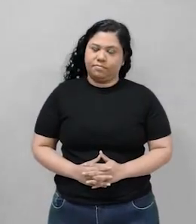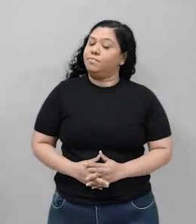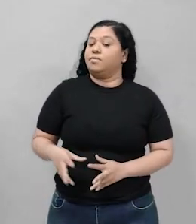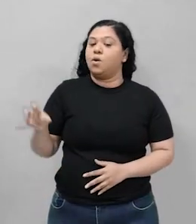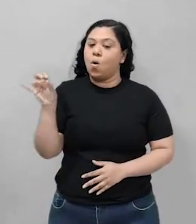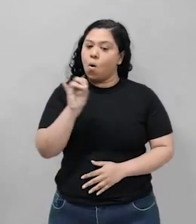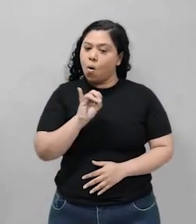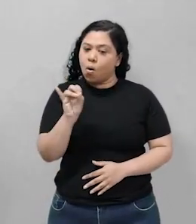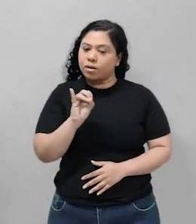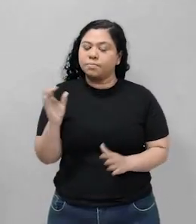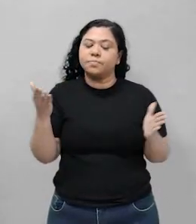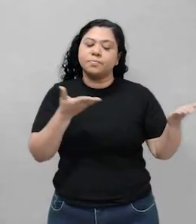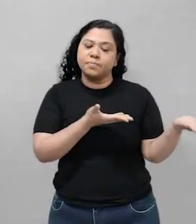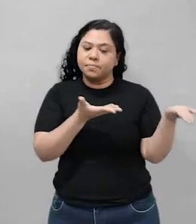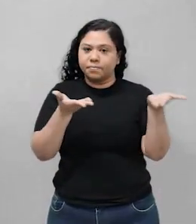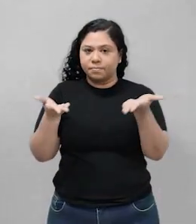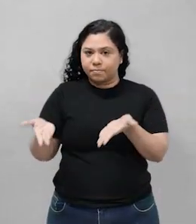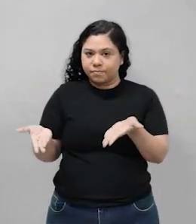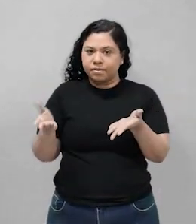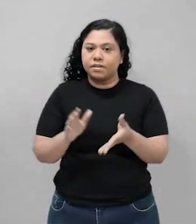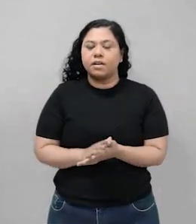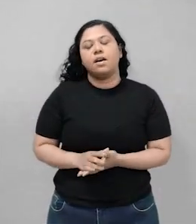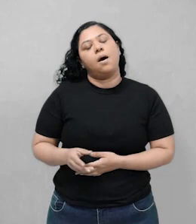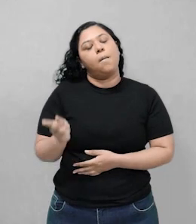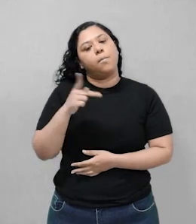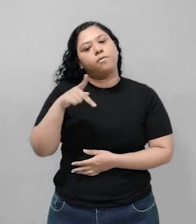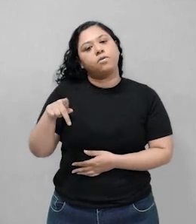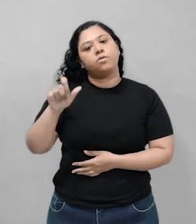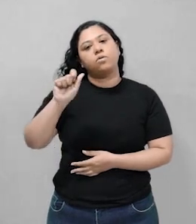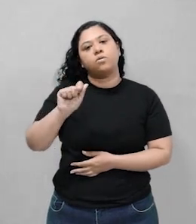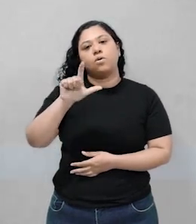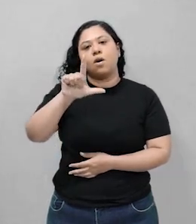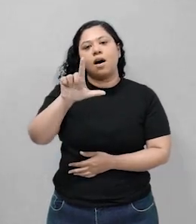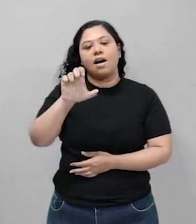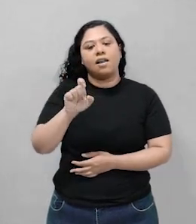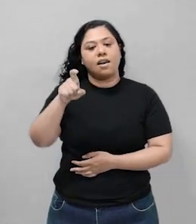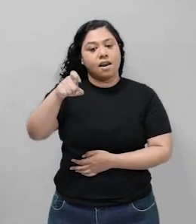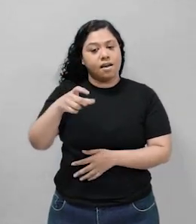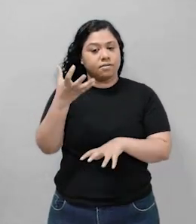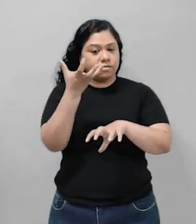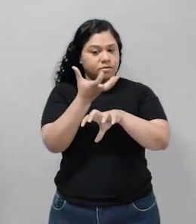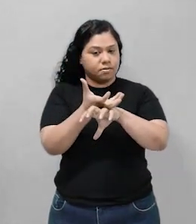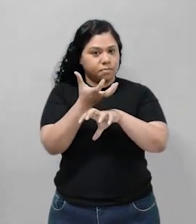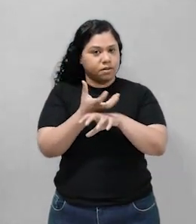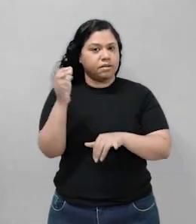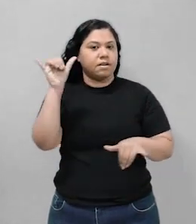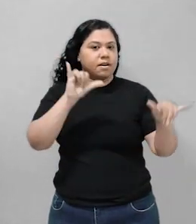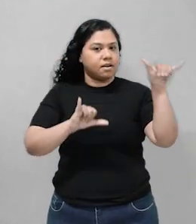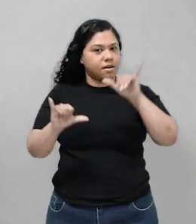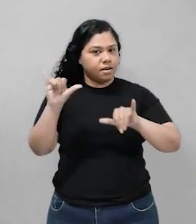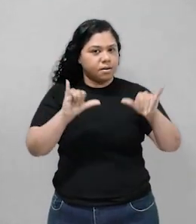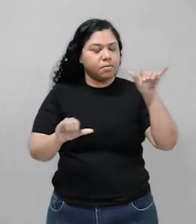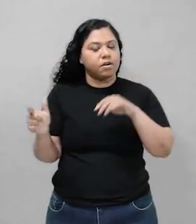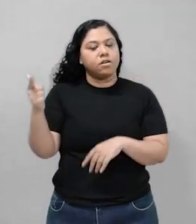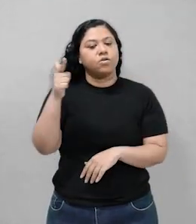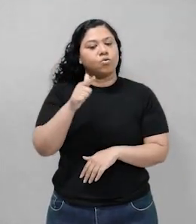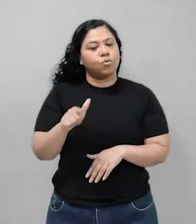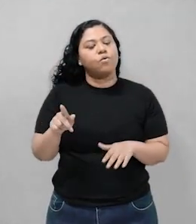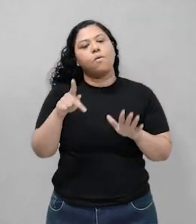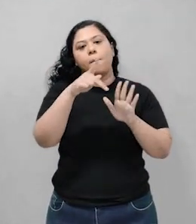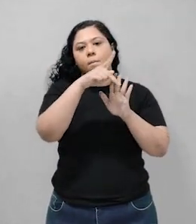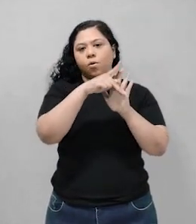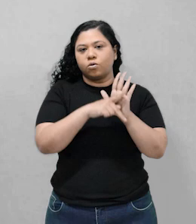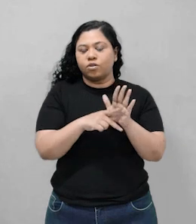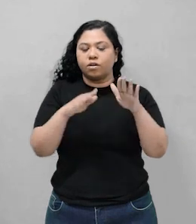Olá, turma, sejam todos bem-vindos. Professor Alex, disciplina Química. Mais uma aula do nosso projeto Fique em